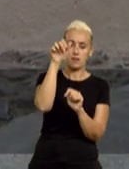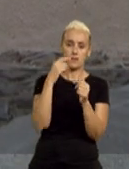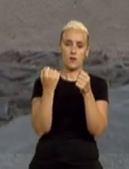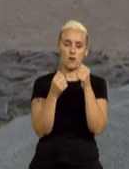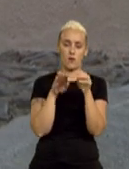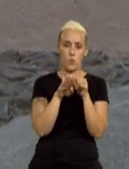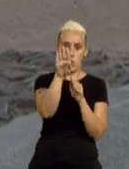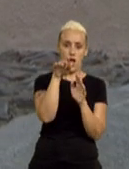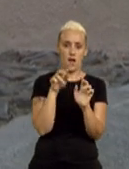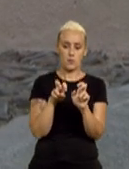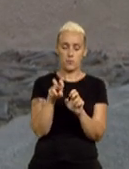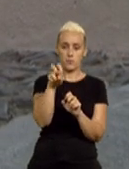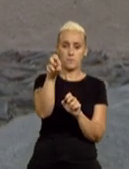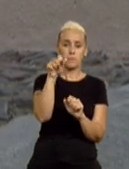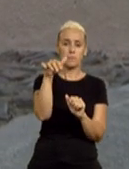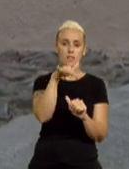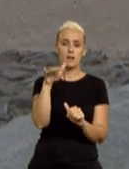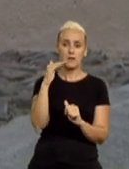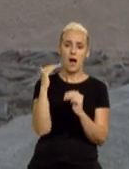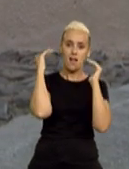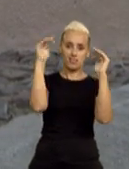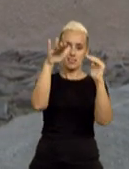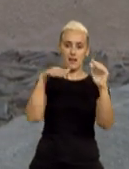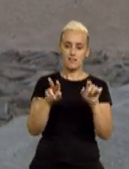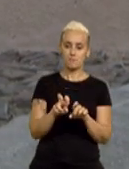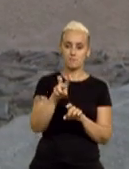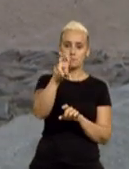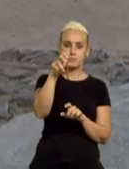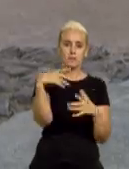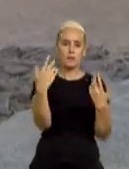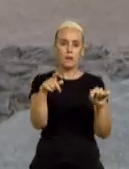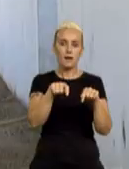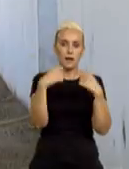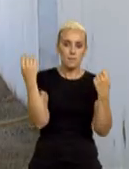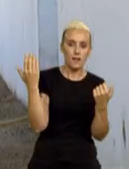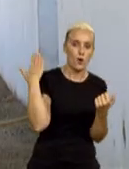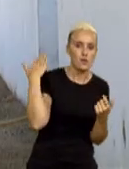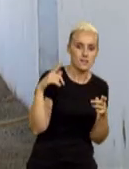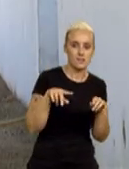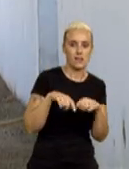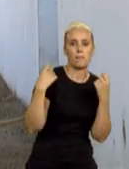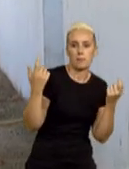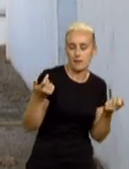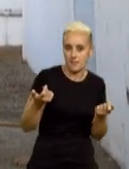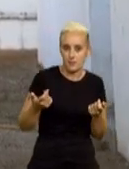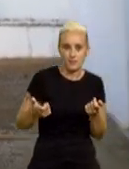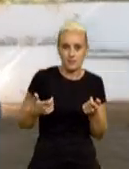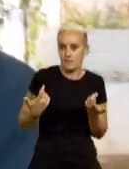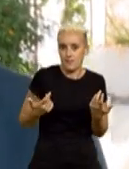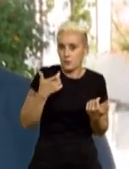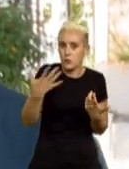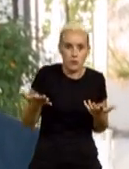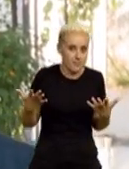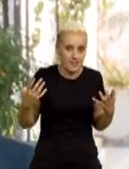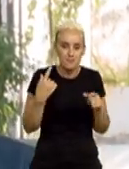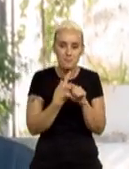aquela ladeira que é aquela, aqui em Coimbra, na Alta de Coimbra, são as ladeiras de quebra-pernas, quebra-costas, quebra-tudo, aquilo quebra-tudo, porque o